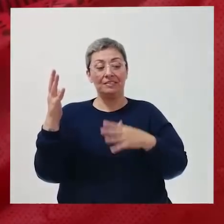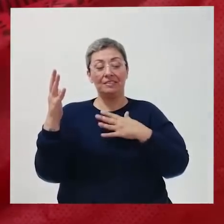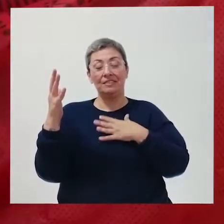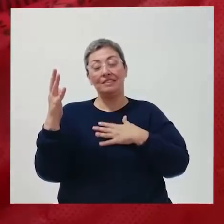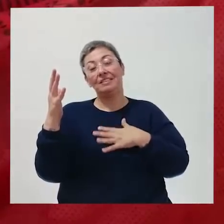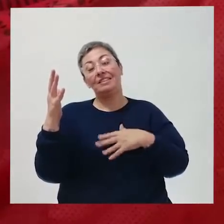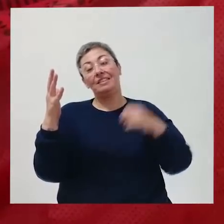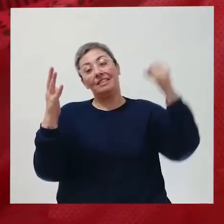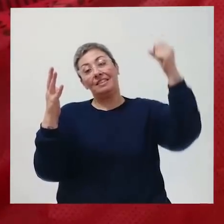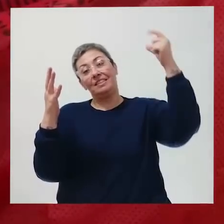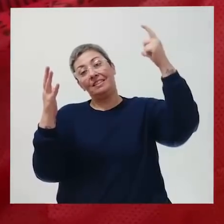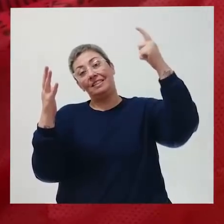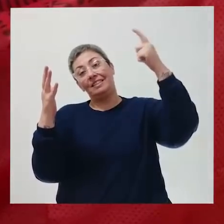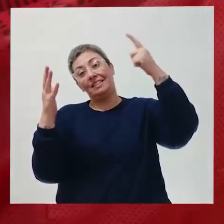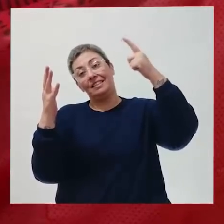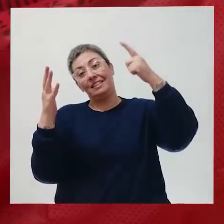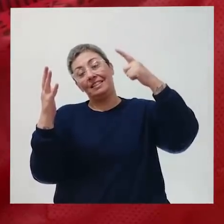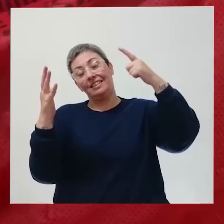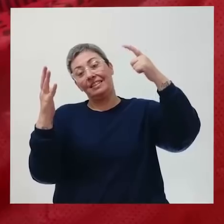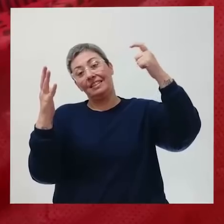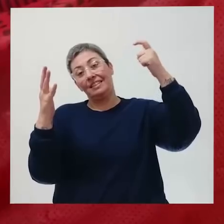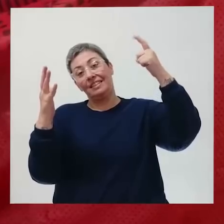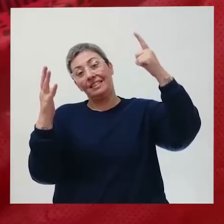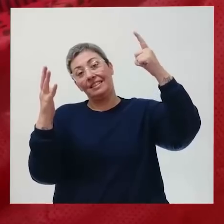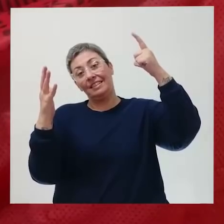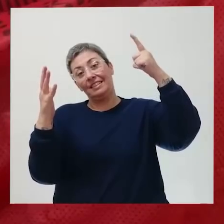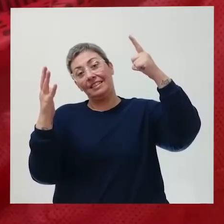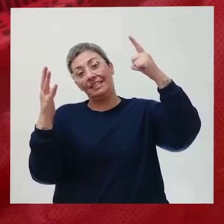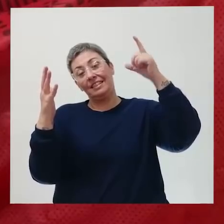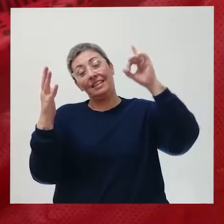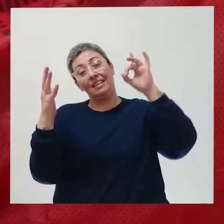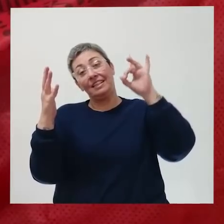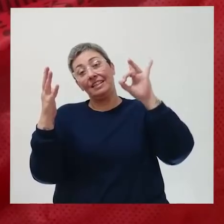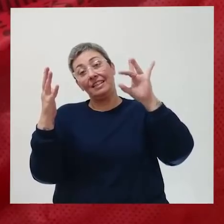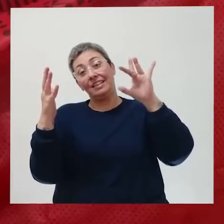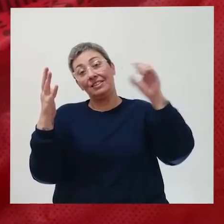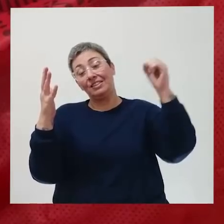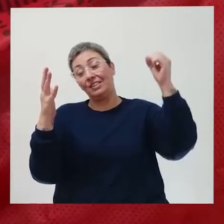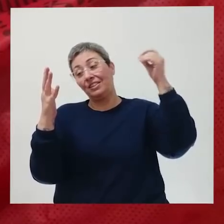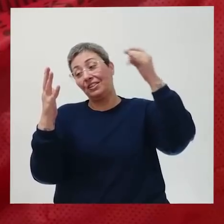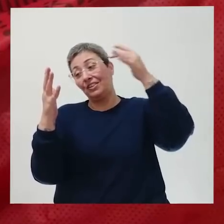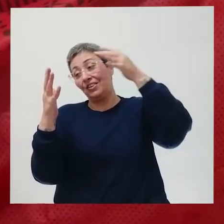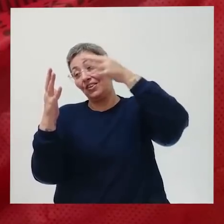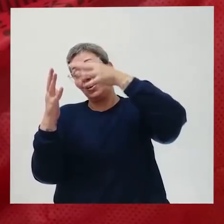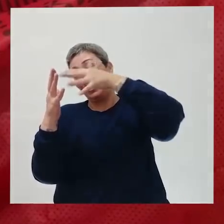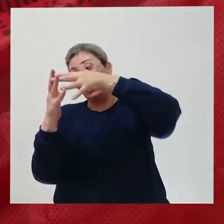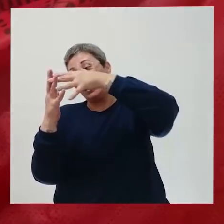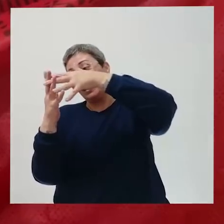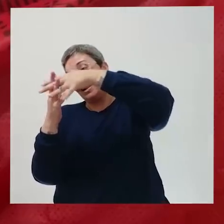E os raios solares começaram apenas a passar por ela.